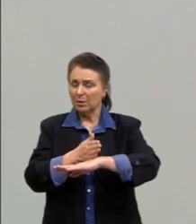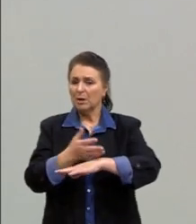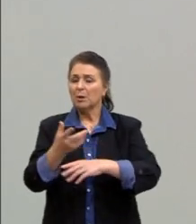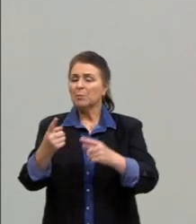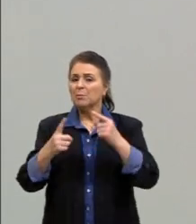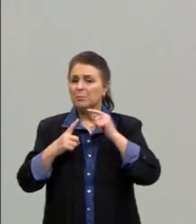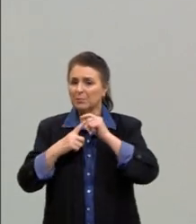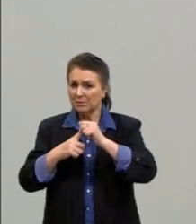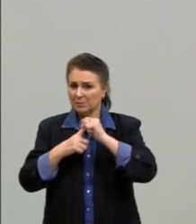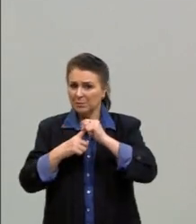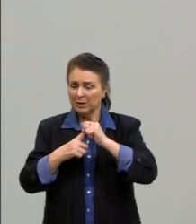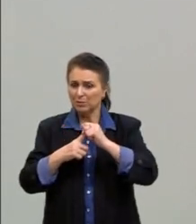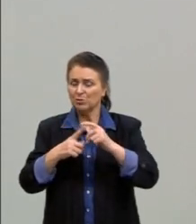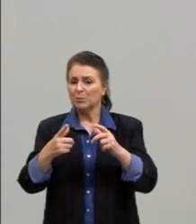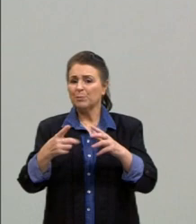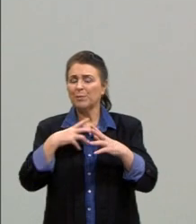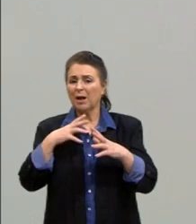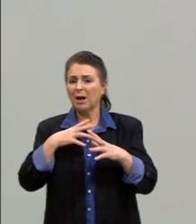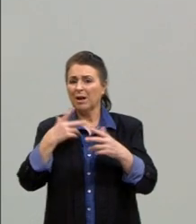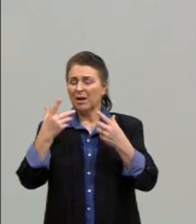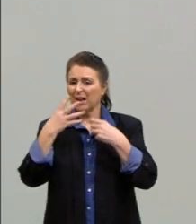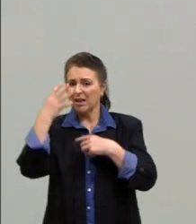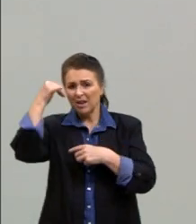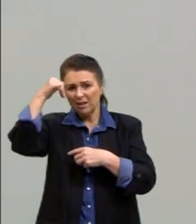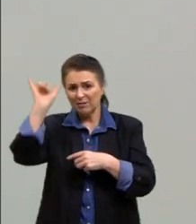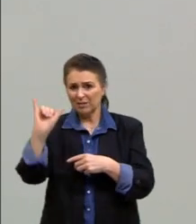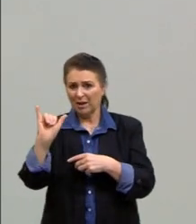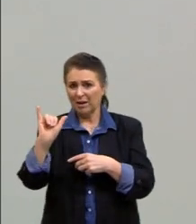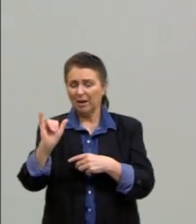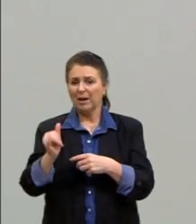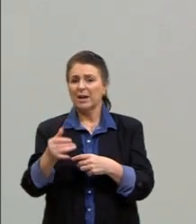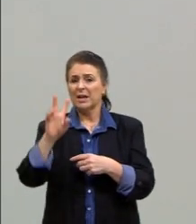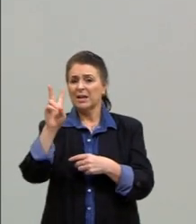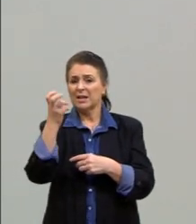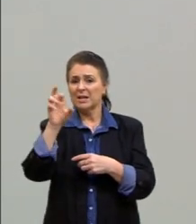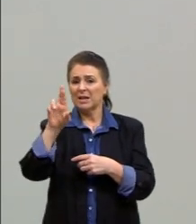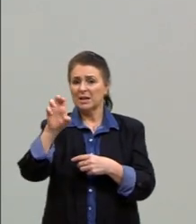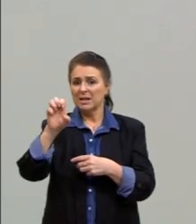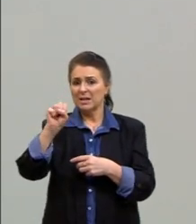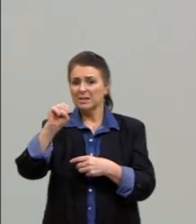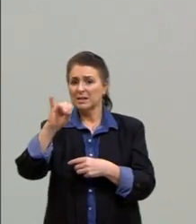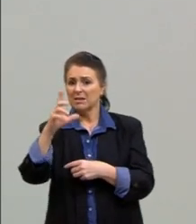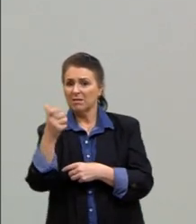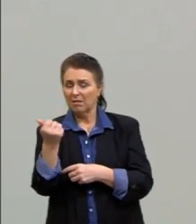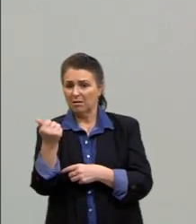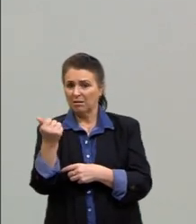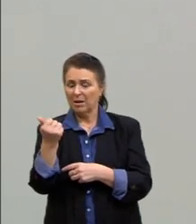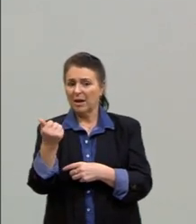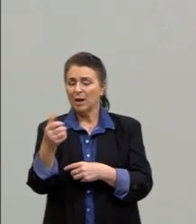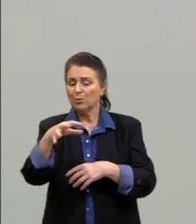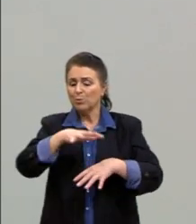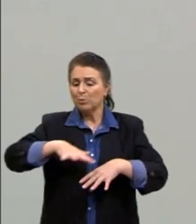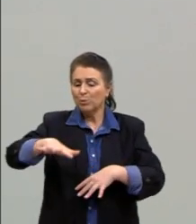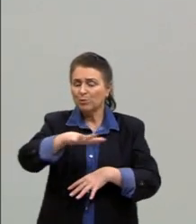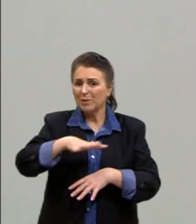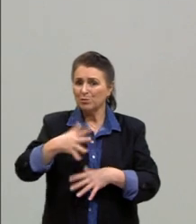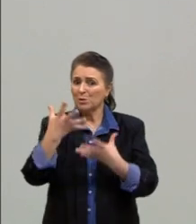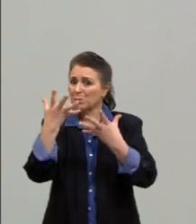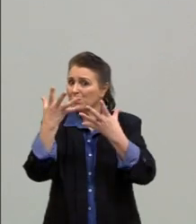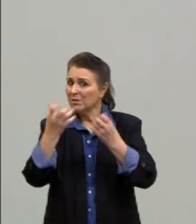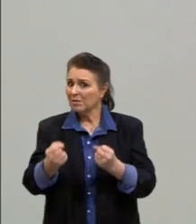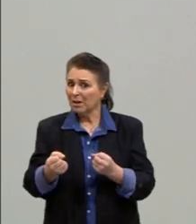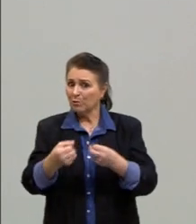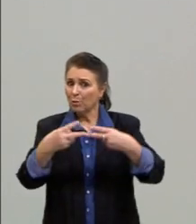dos cártaros o movimento ali no sul da França que discordava né dos preceitos religiosos da Igreja